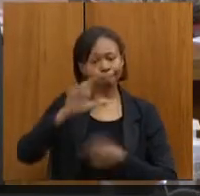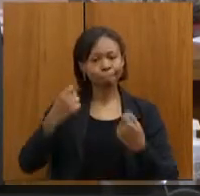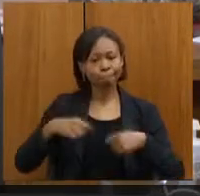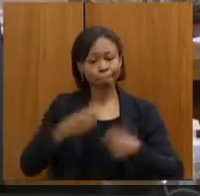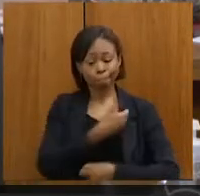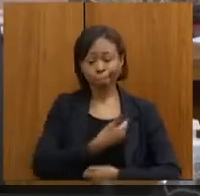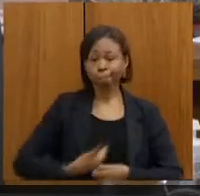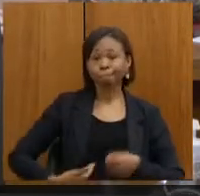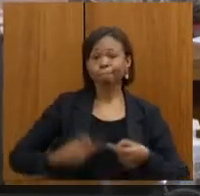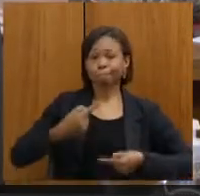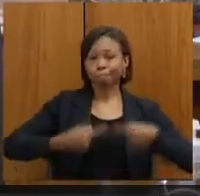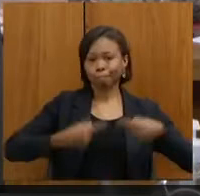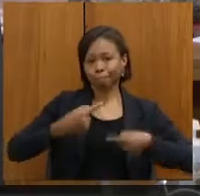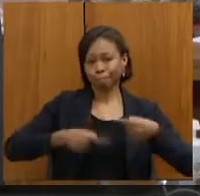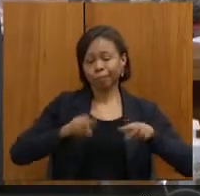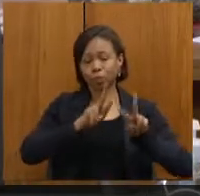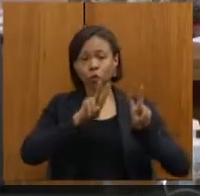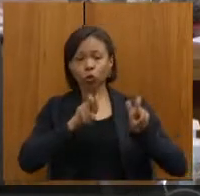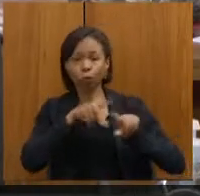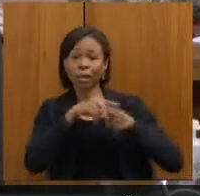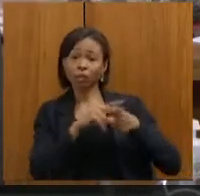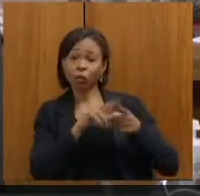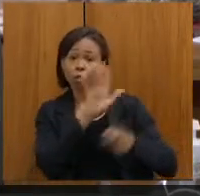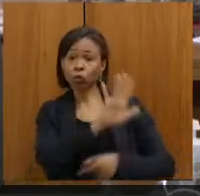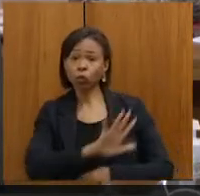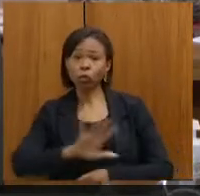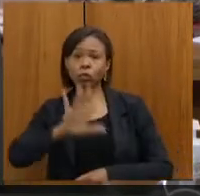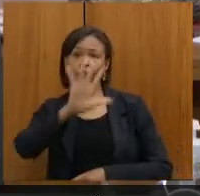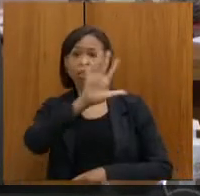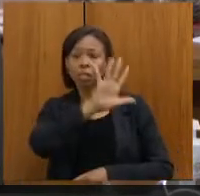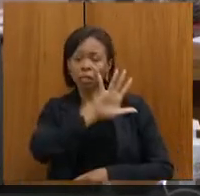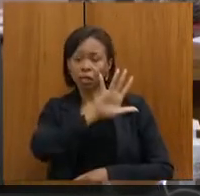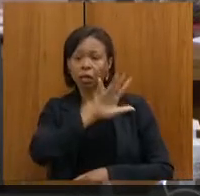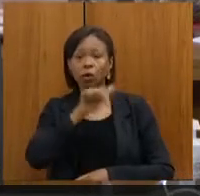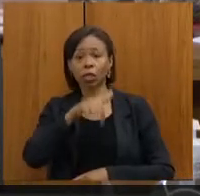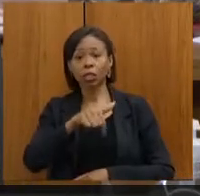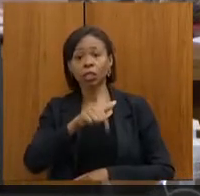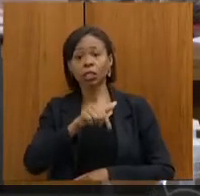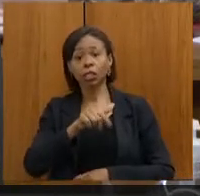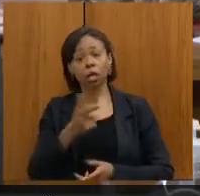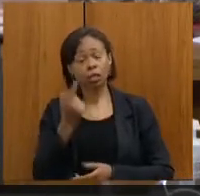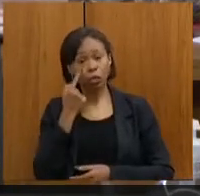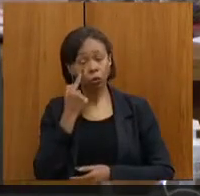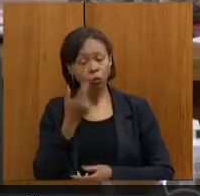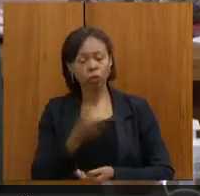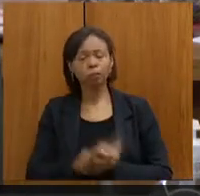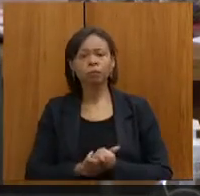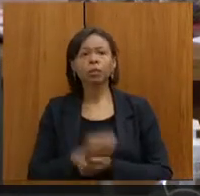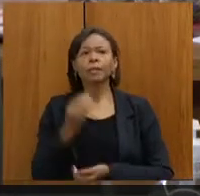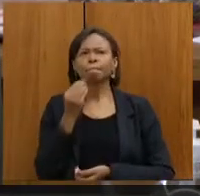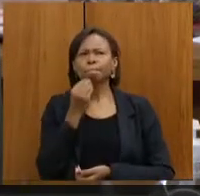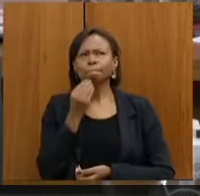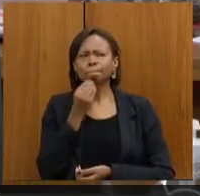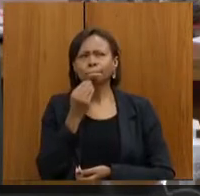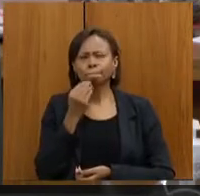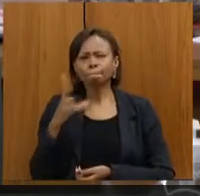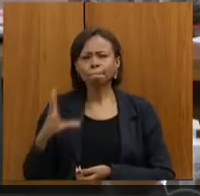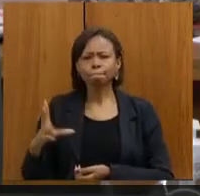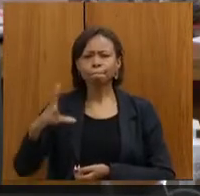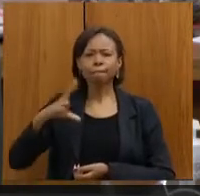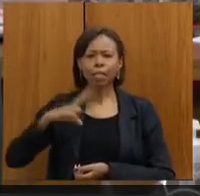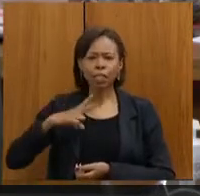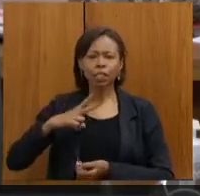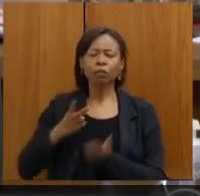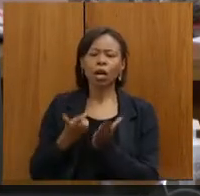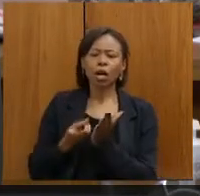de governo com relação à revisão geral é que tá sendo trabalhada expectativa de privatizações